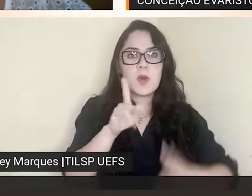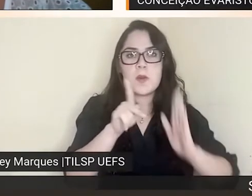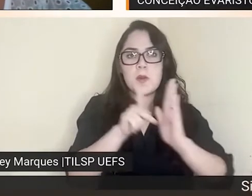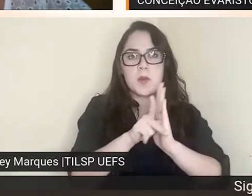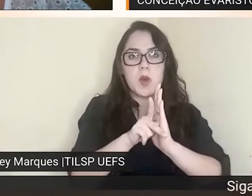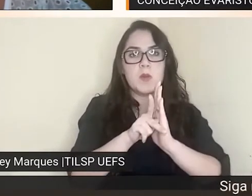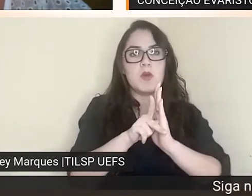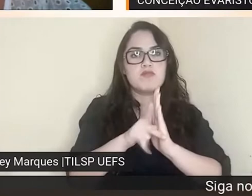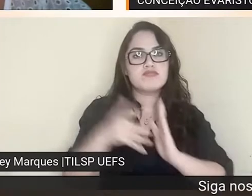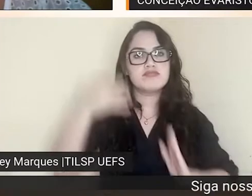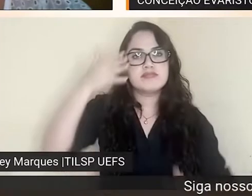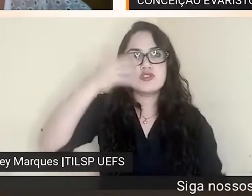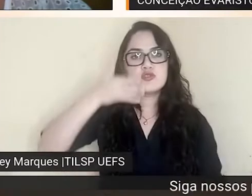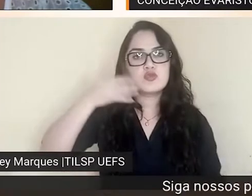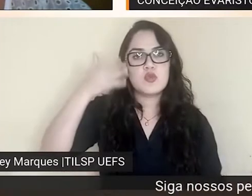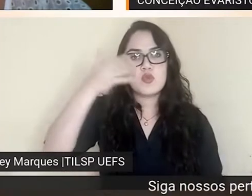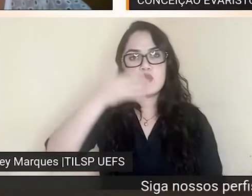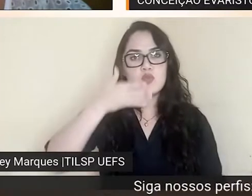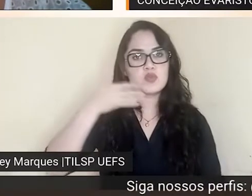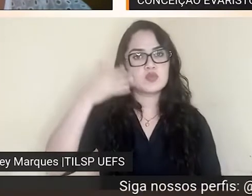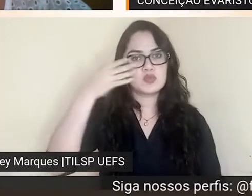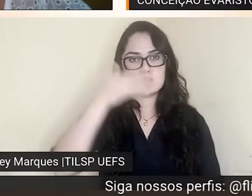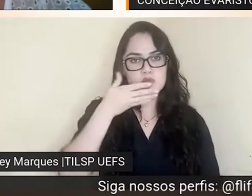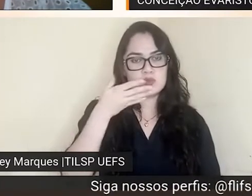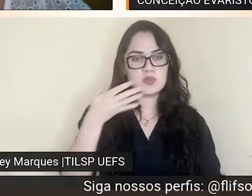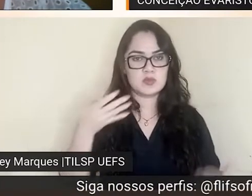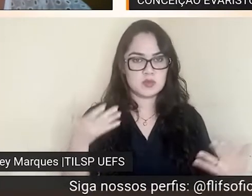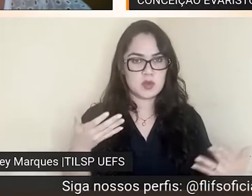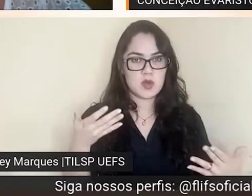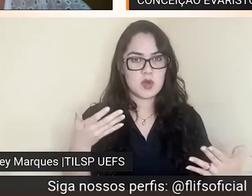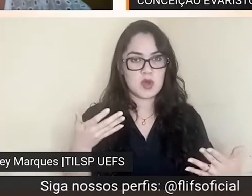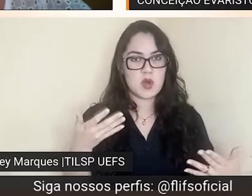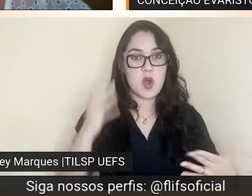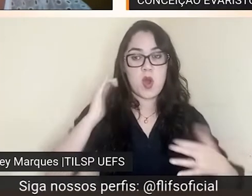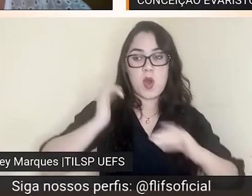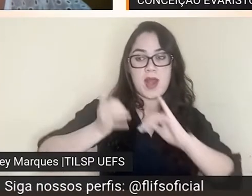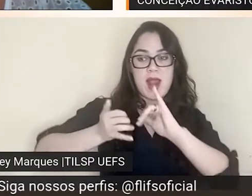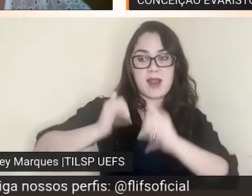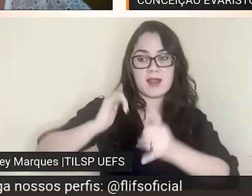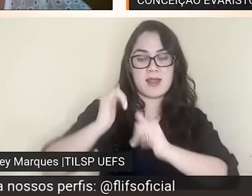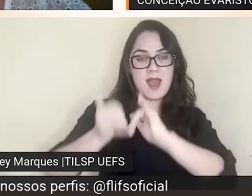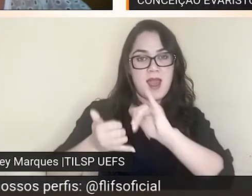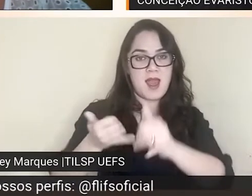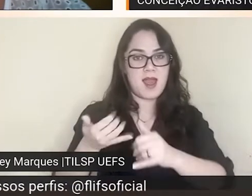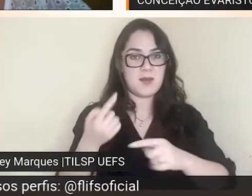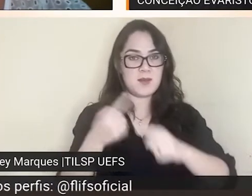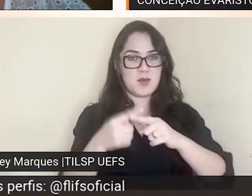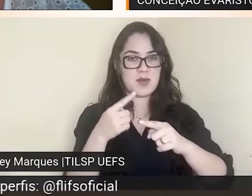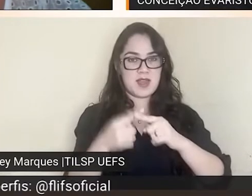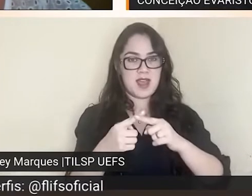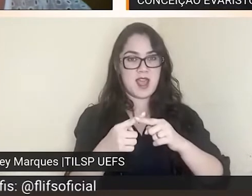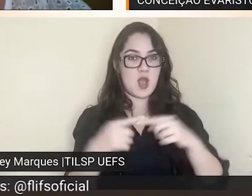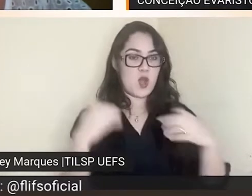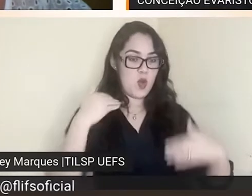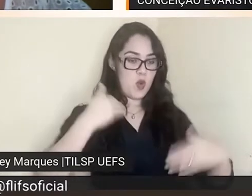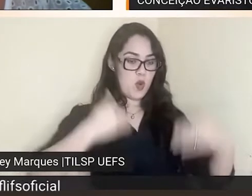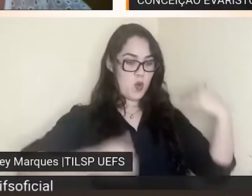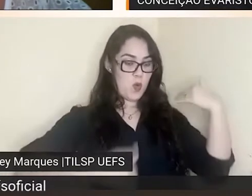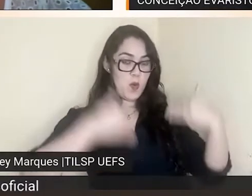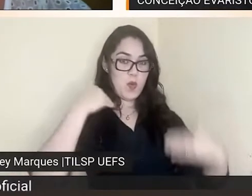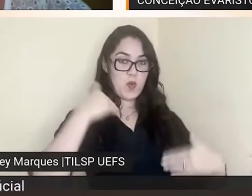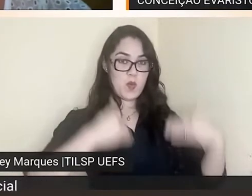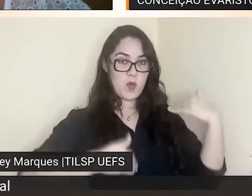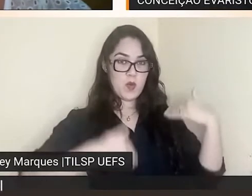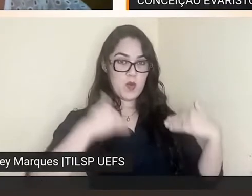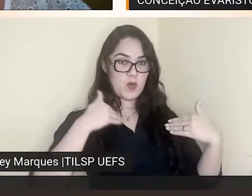se eu escrever isso, eu não dou conta disso. Quer dizer, a oralidade dá porque o gesto dela deu, os olhos dela deu,